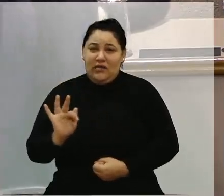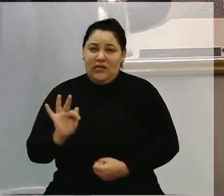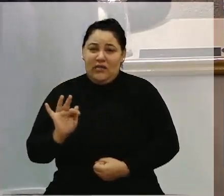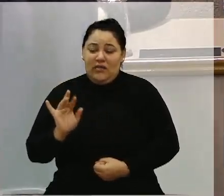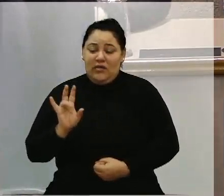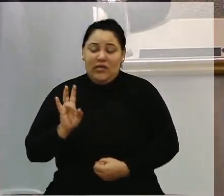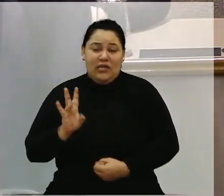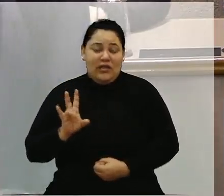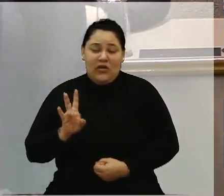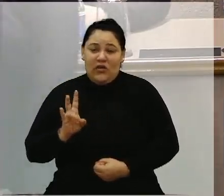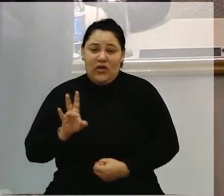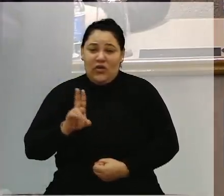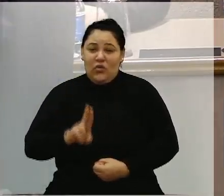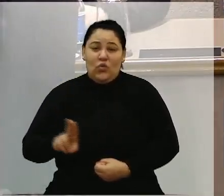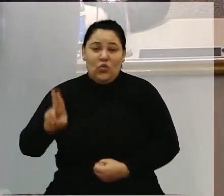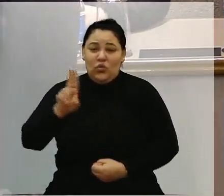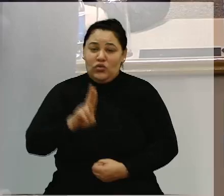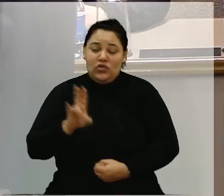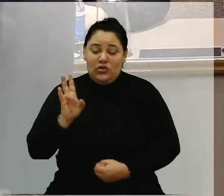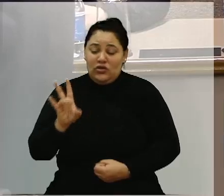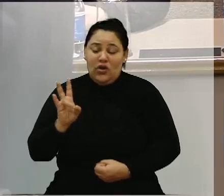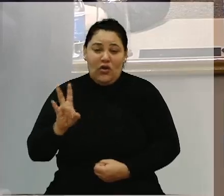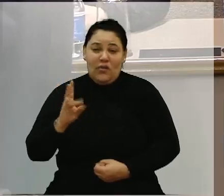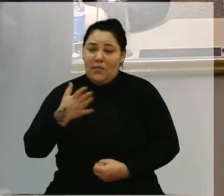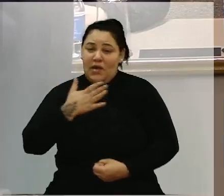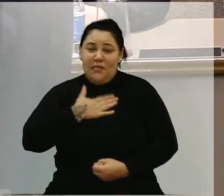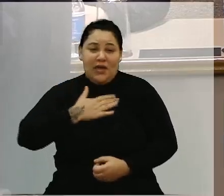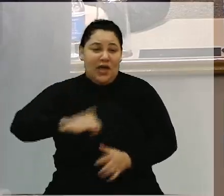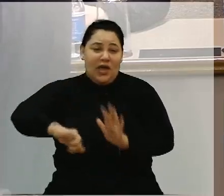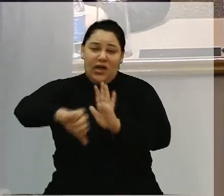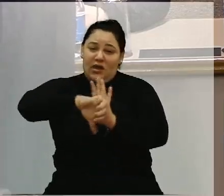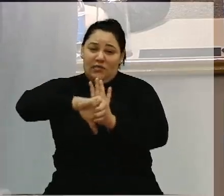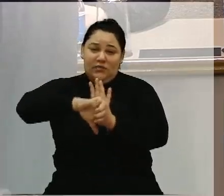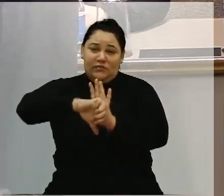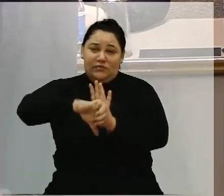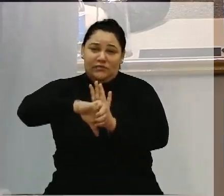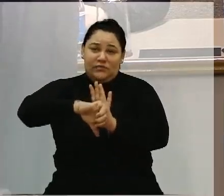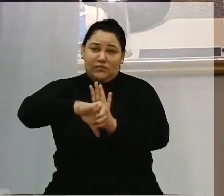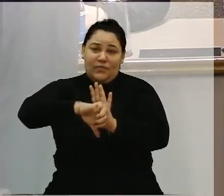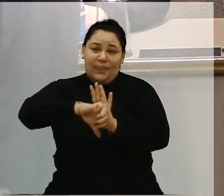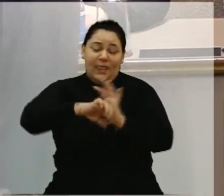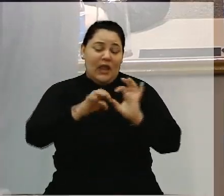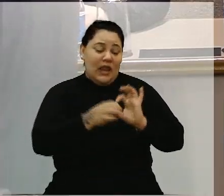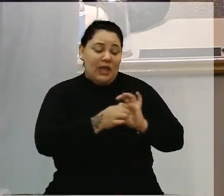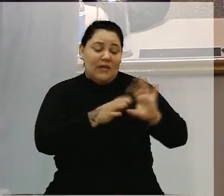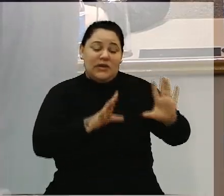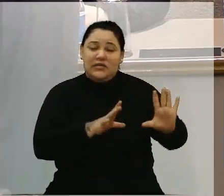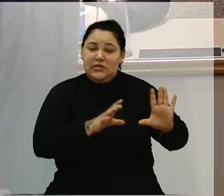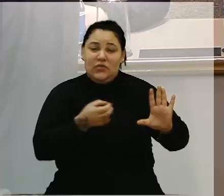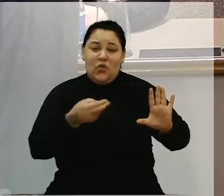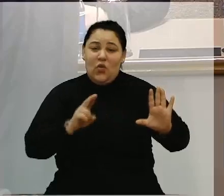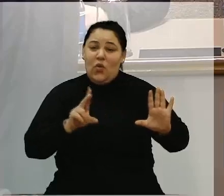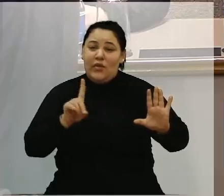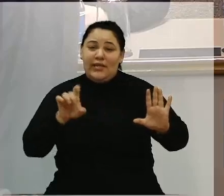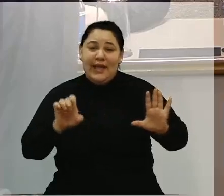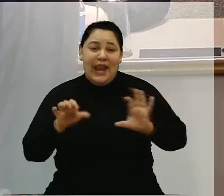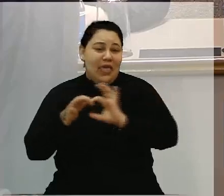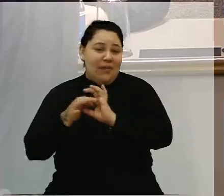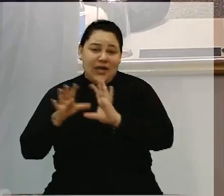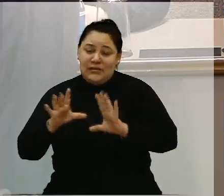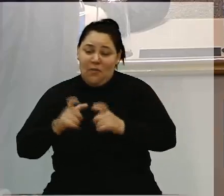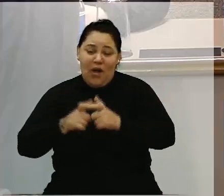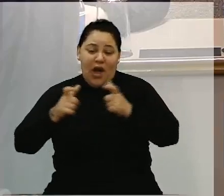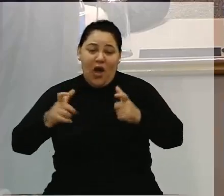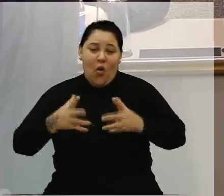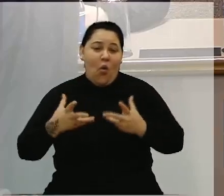Uso de droga para mim é crime. E a deliberação ou a liberação em maior quantidade,